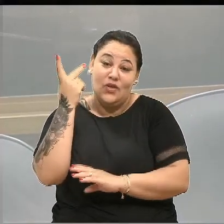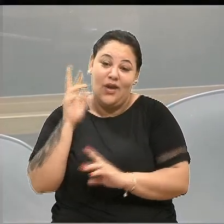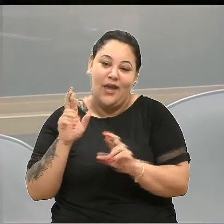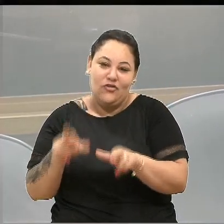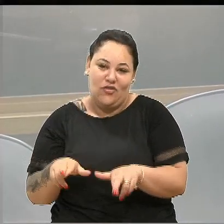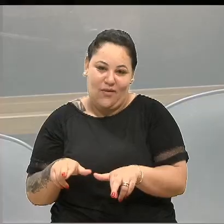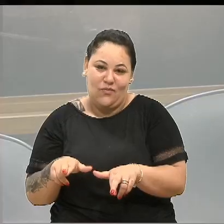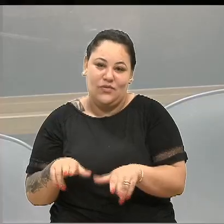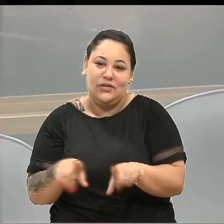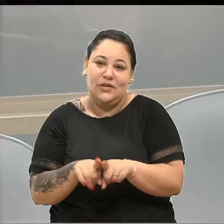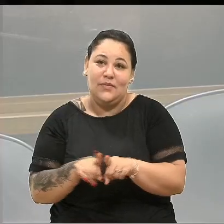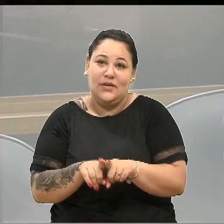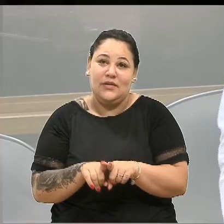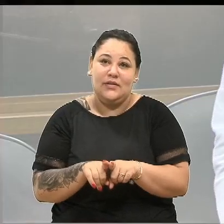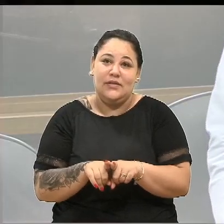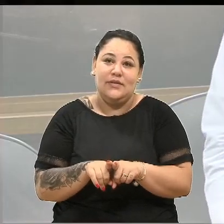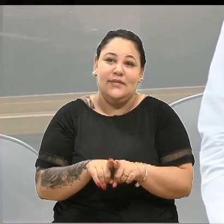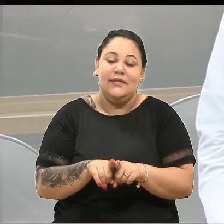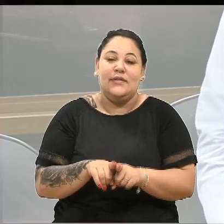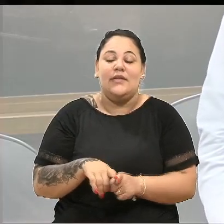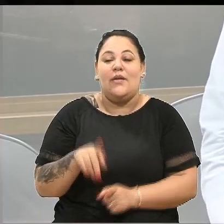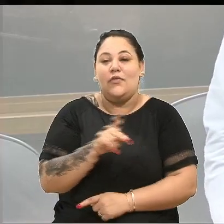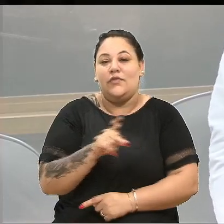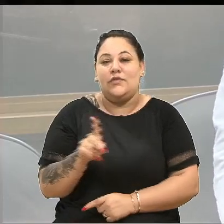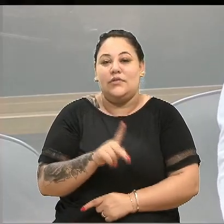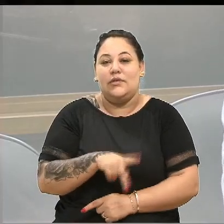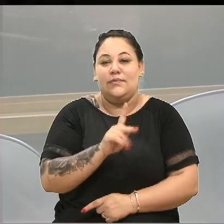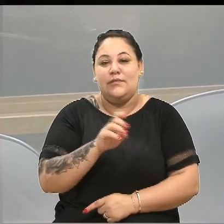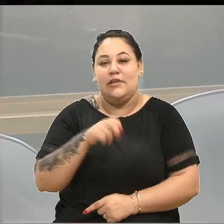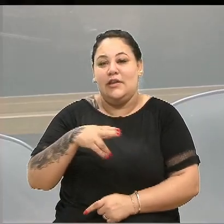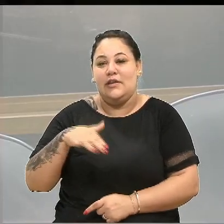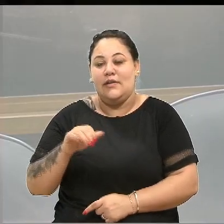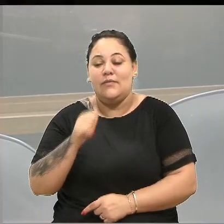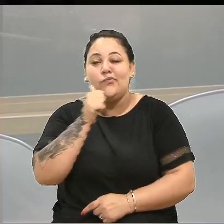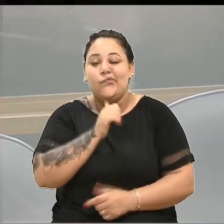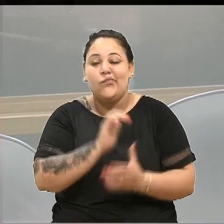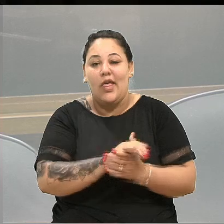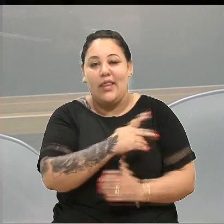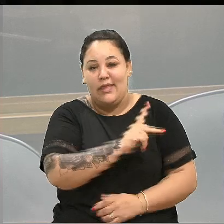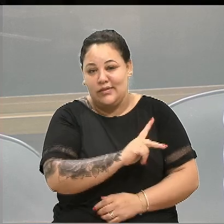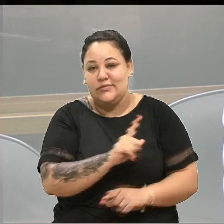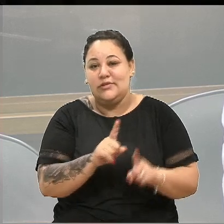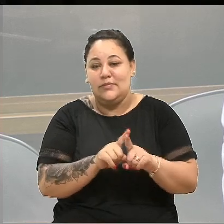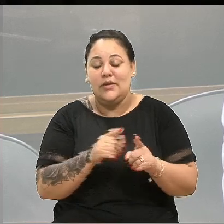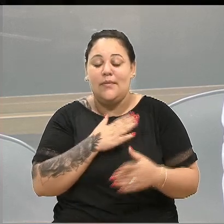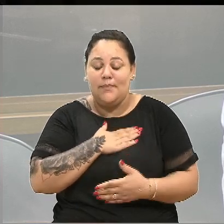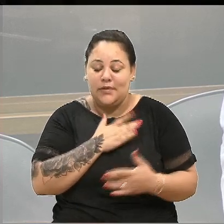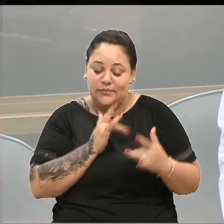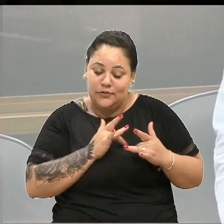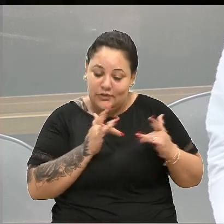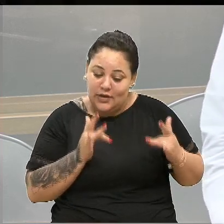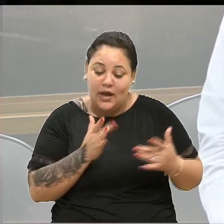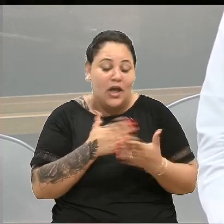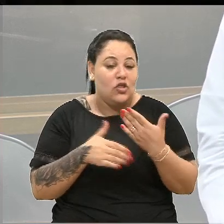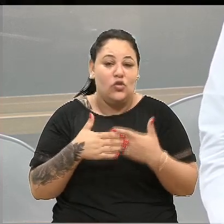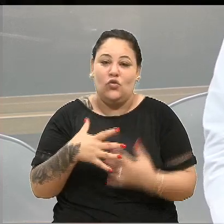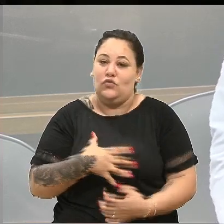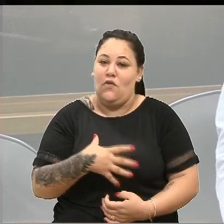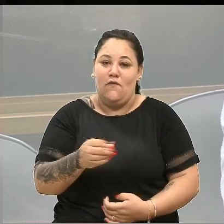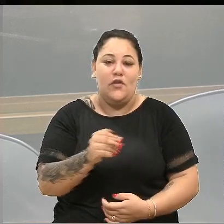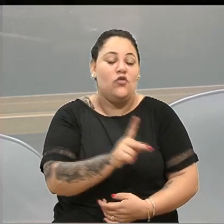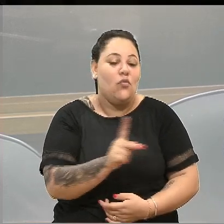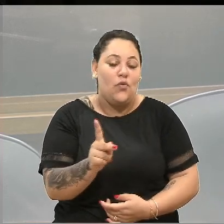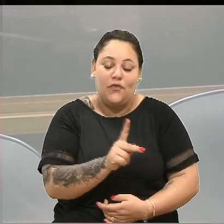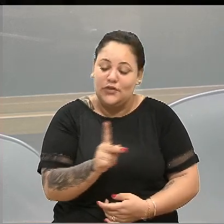bem como da professora Kênia, sua esposa, a quem eu desejo aqui a minha solidariedade, aos filhos do professor